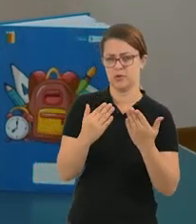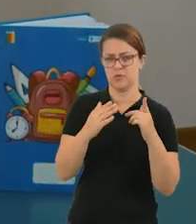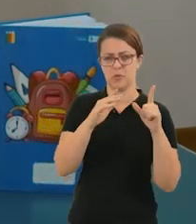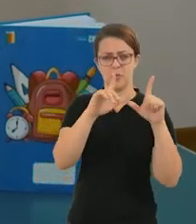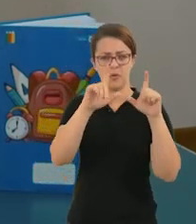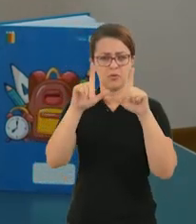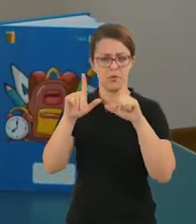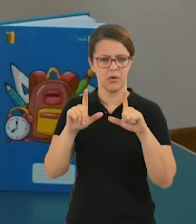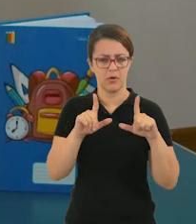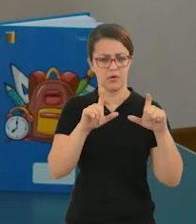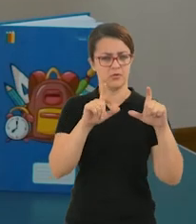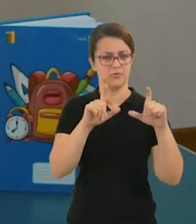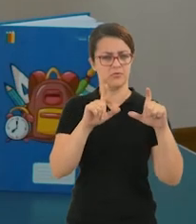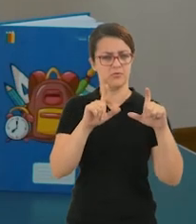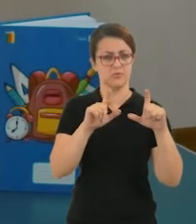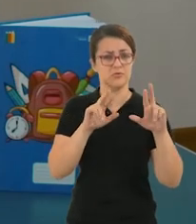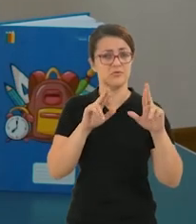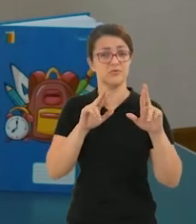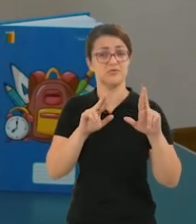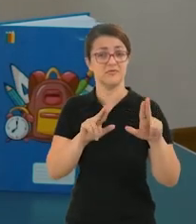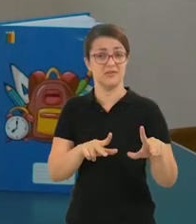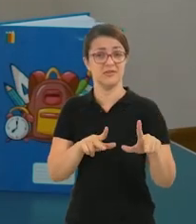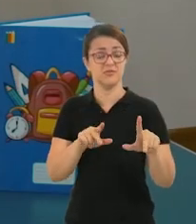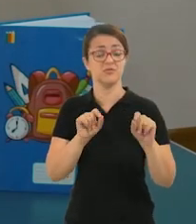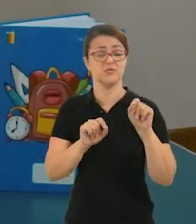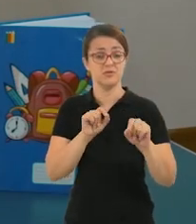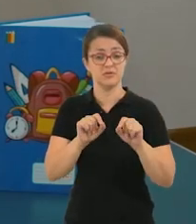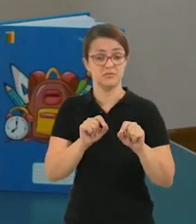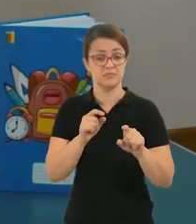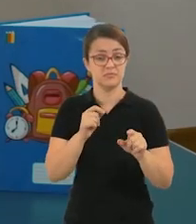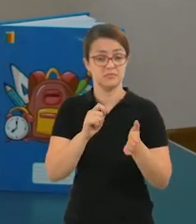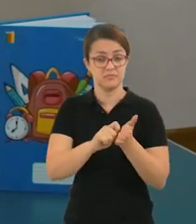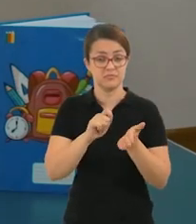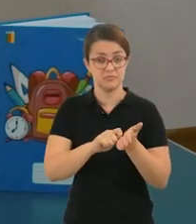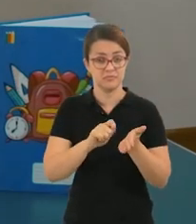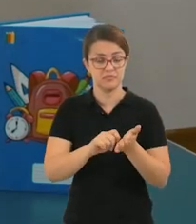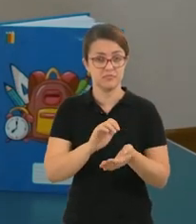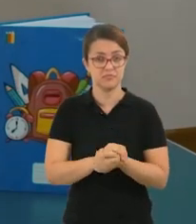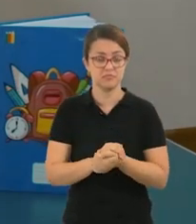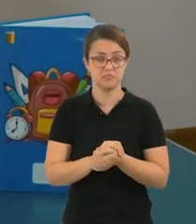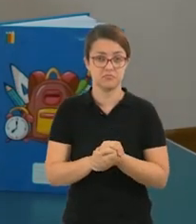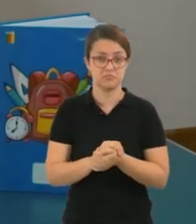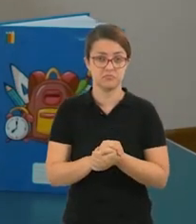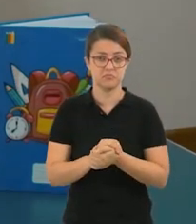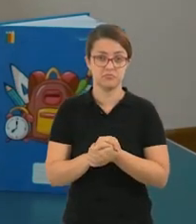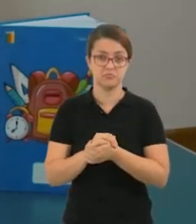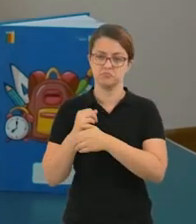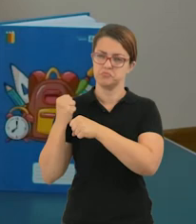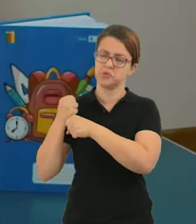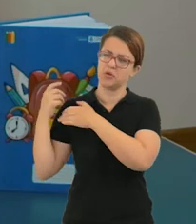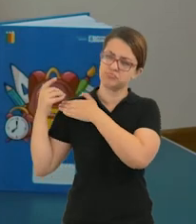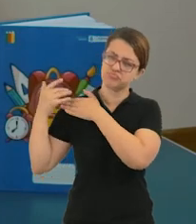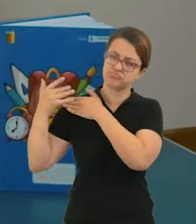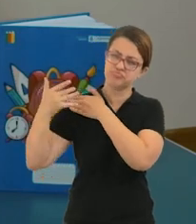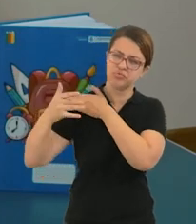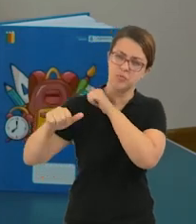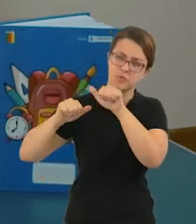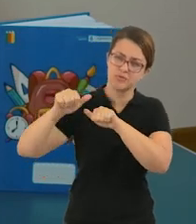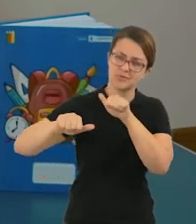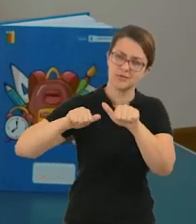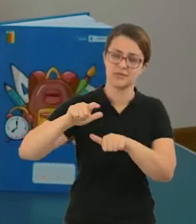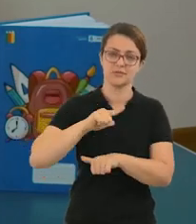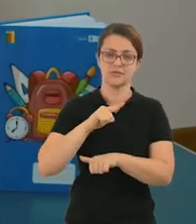atividade 1, o que você viu de diferente? Anote suas descobertas. Houve muitas mudanças ao longo do tempo? Quais